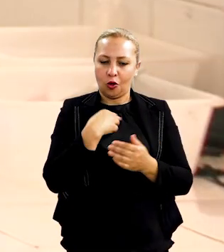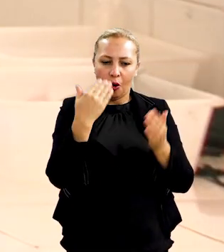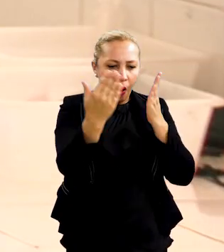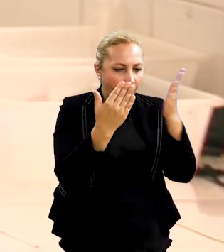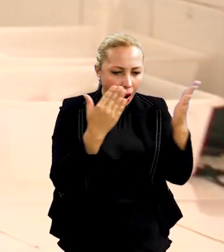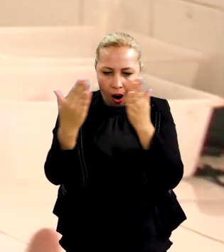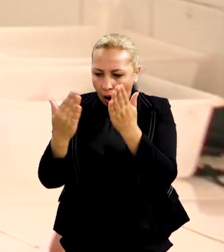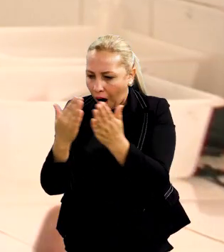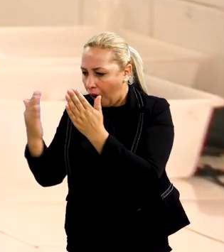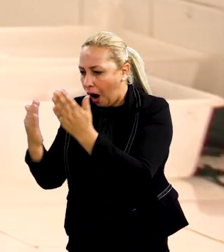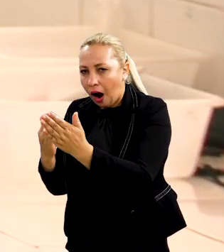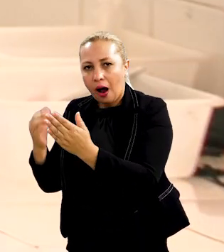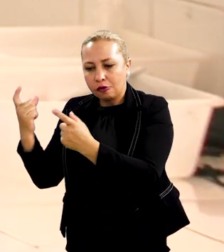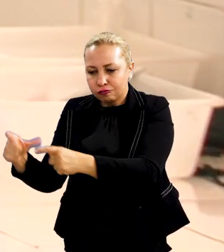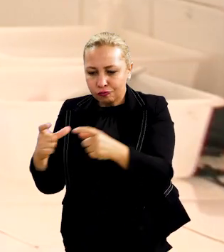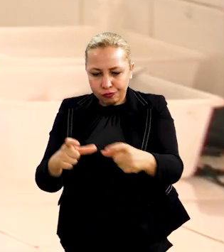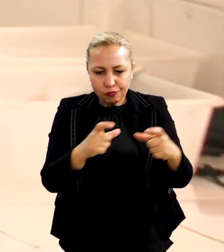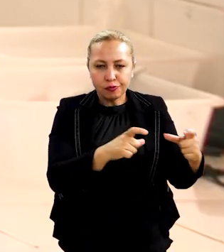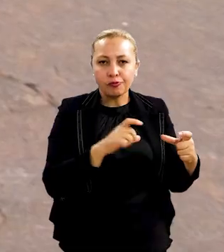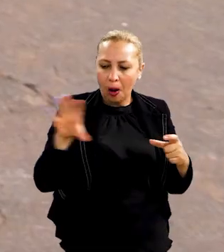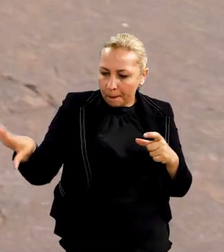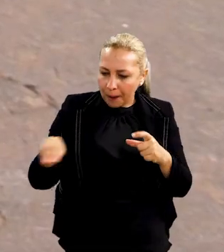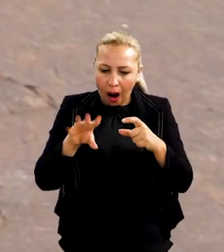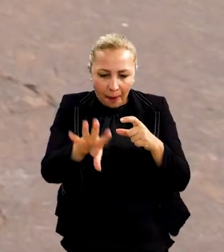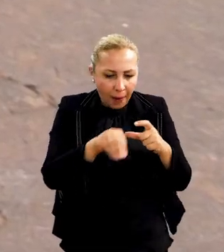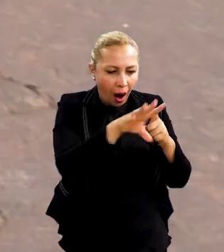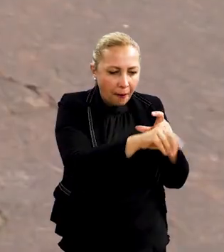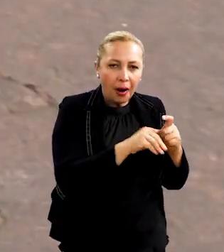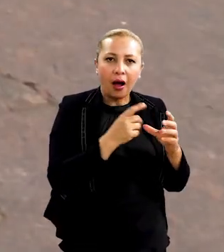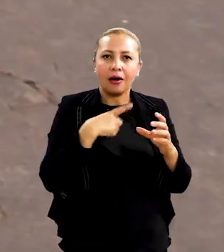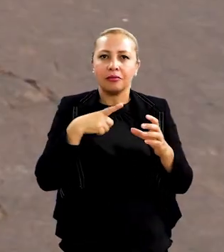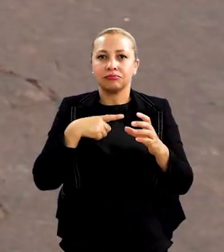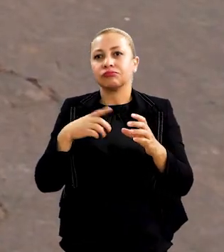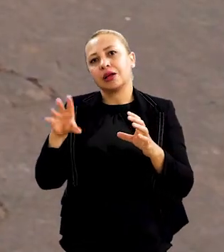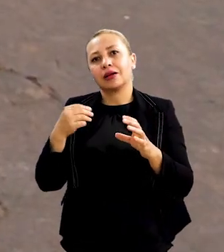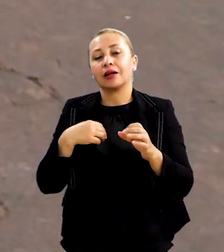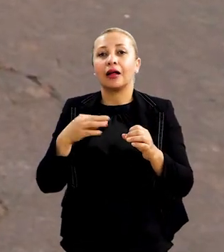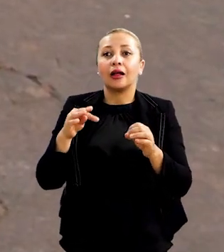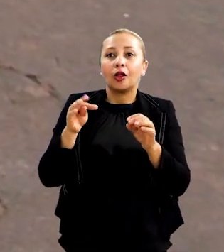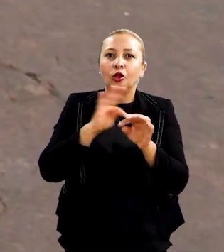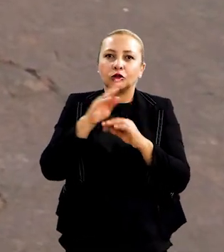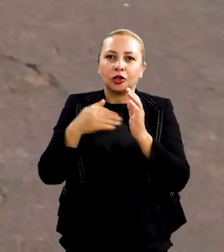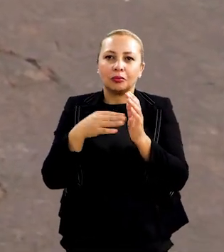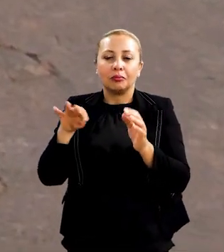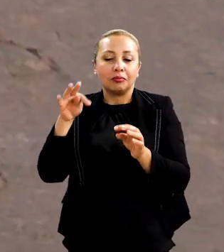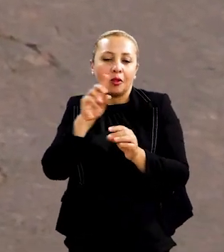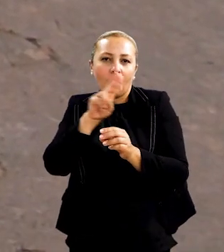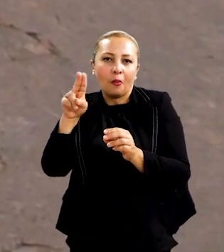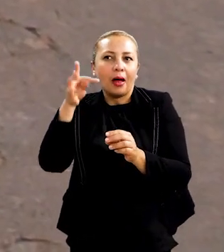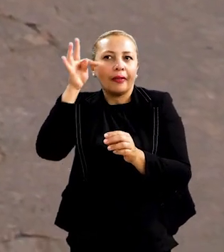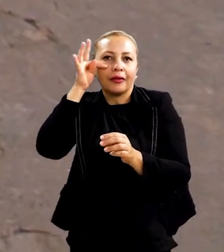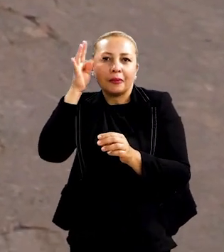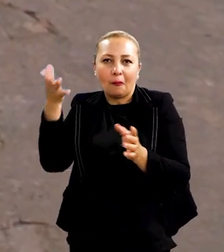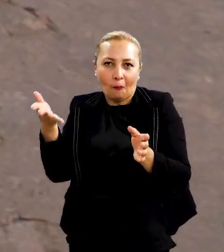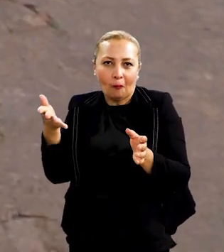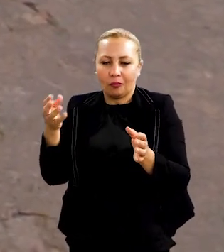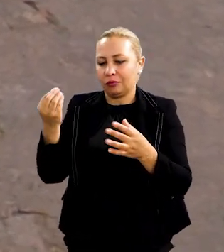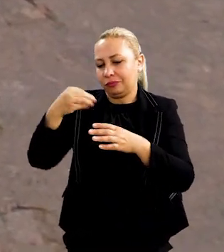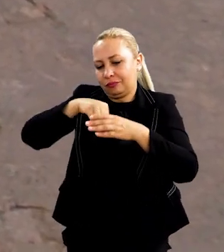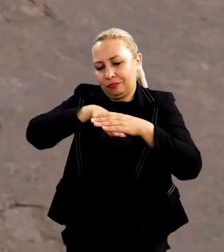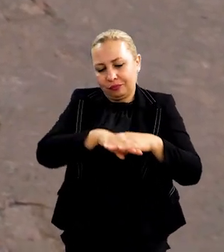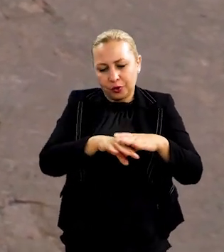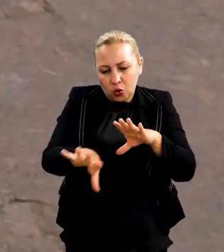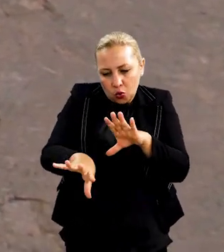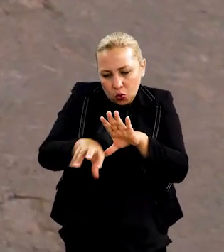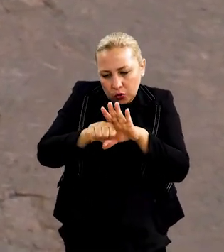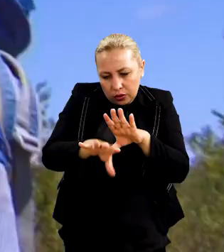as estimativas de carbono de cada uma dessas áreas. A gente pega tubos de solo, que a gente chama de testemunho, a gente insere esses tubos no solo